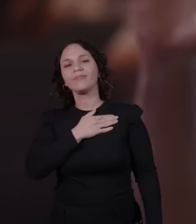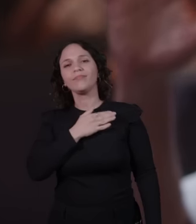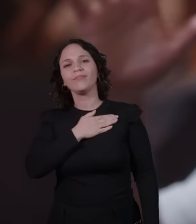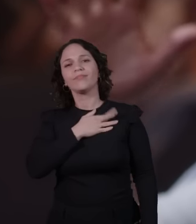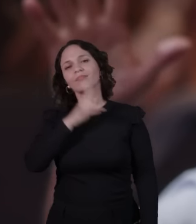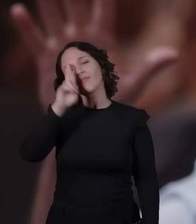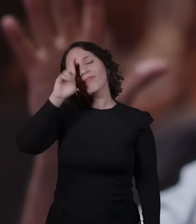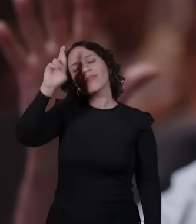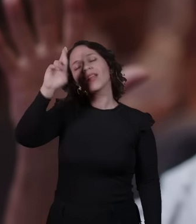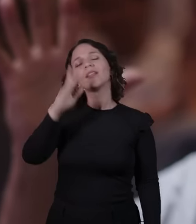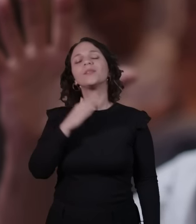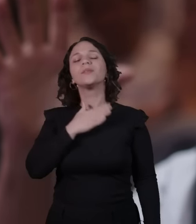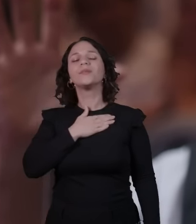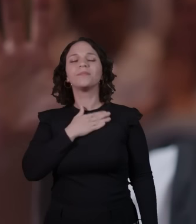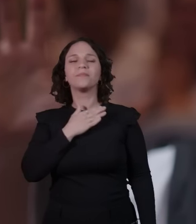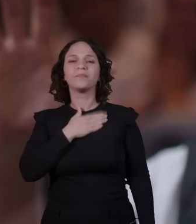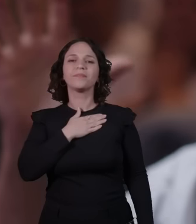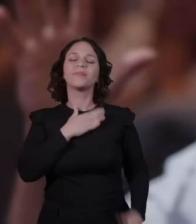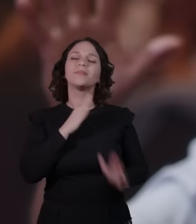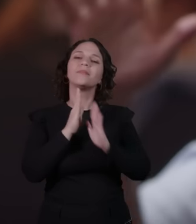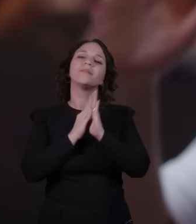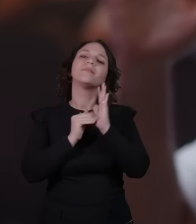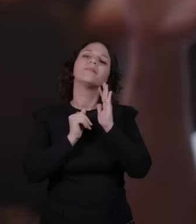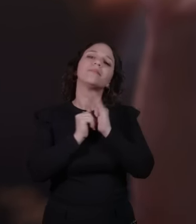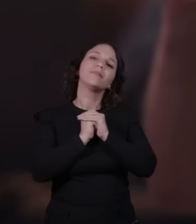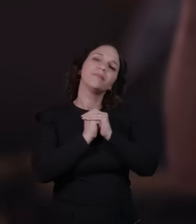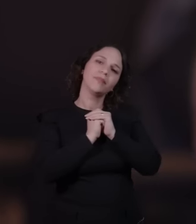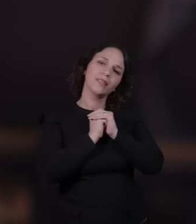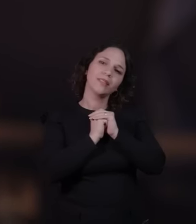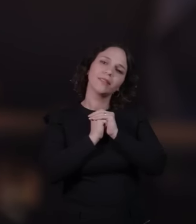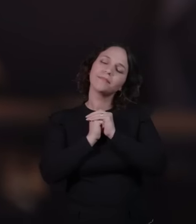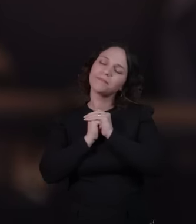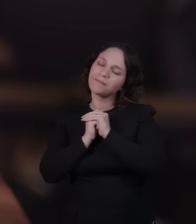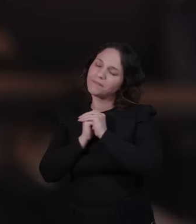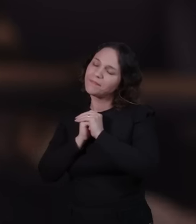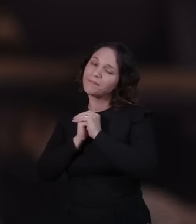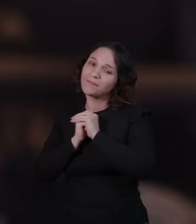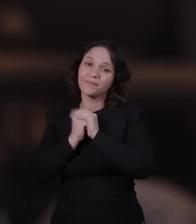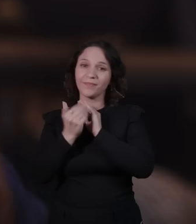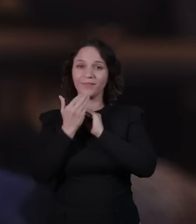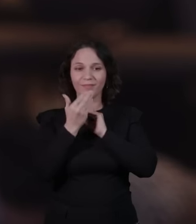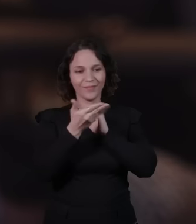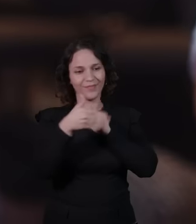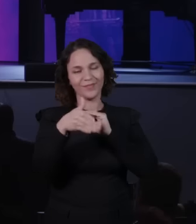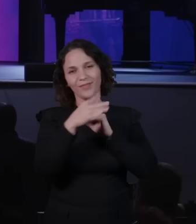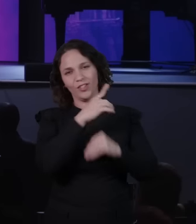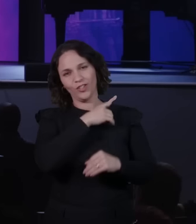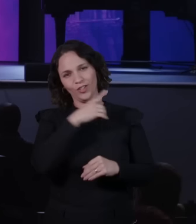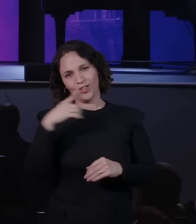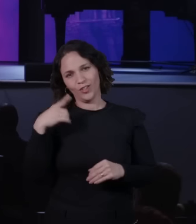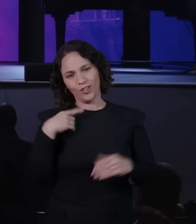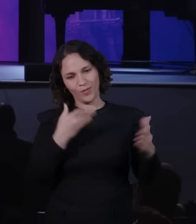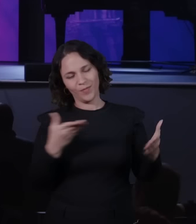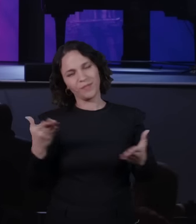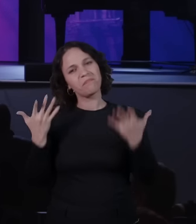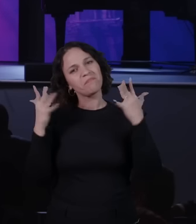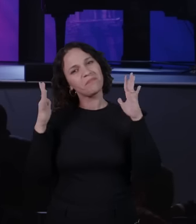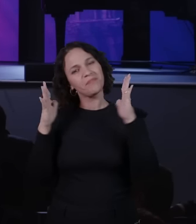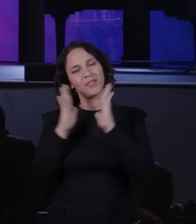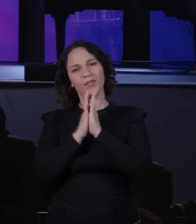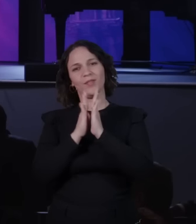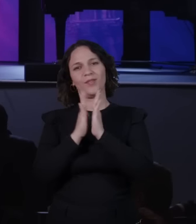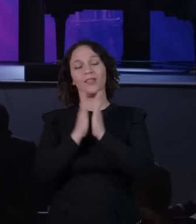meu Senhor. Amém. Eu vou pedir para vocês acompanharem os diáconos. Parabéns por essa